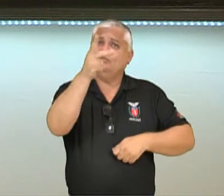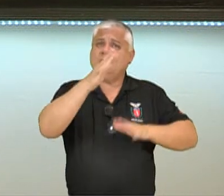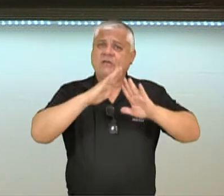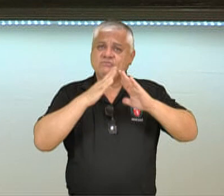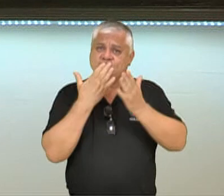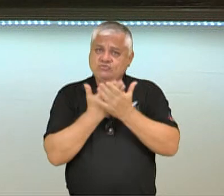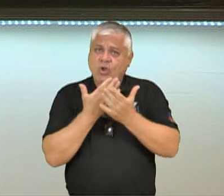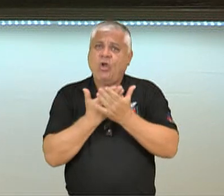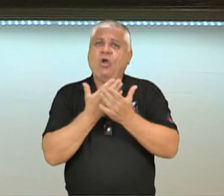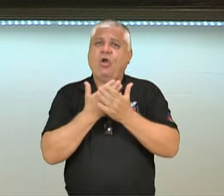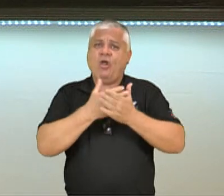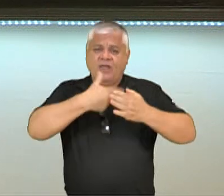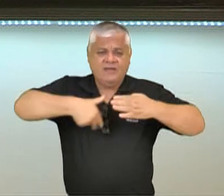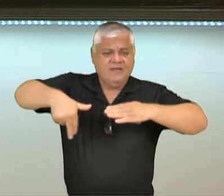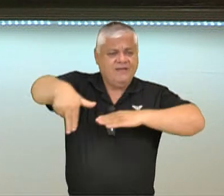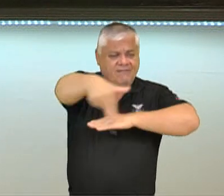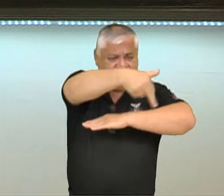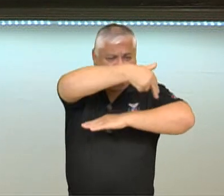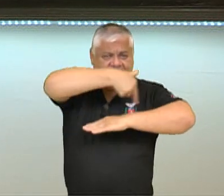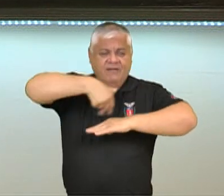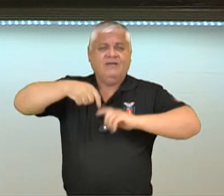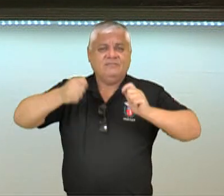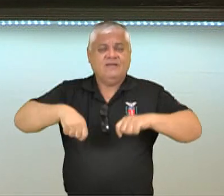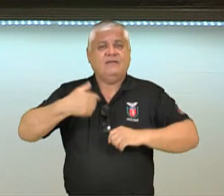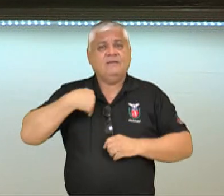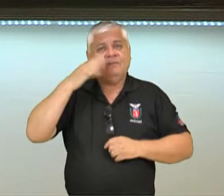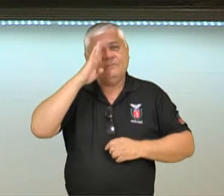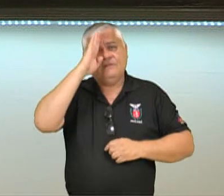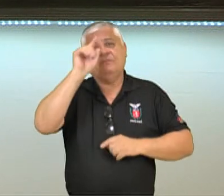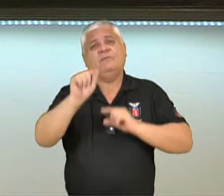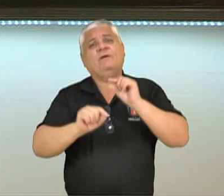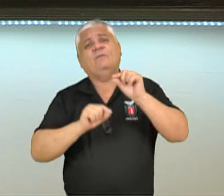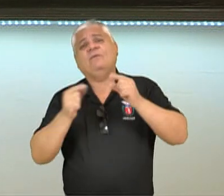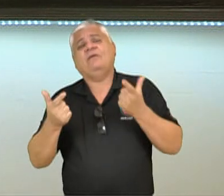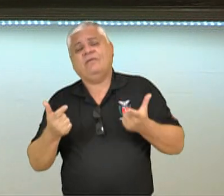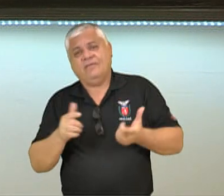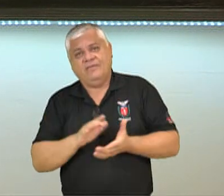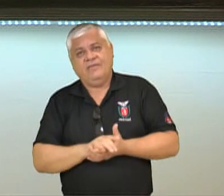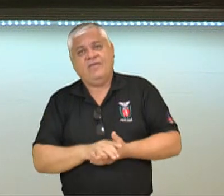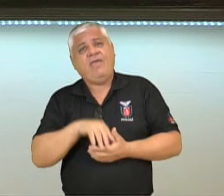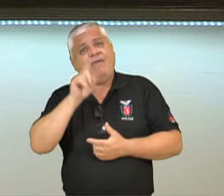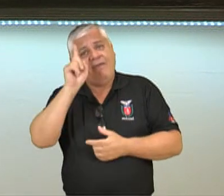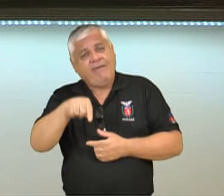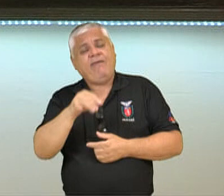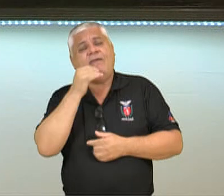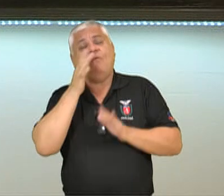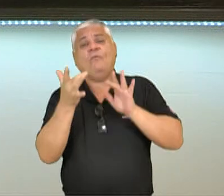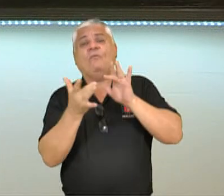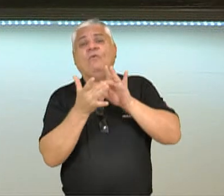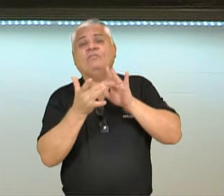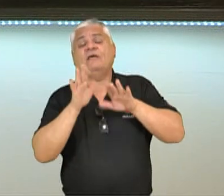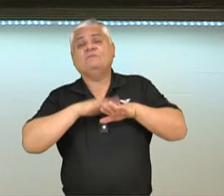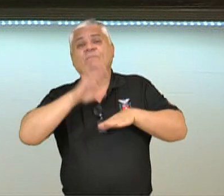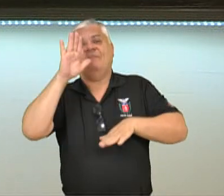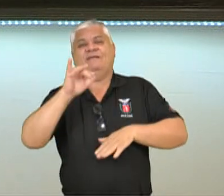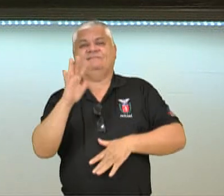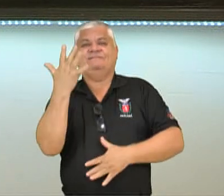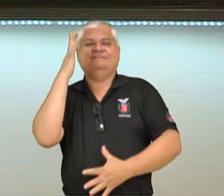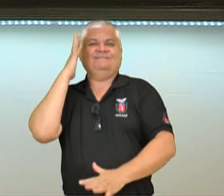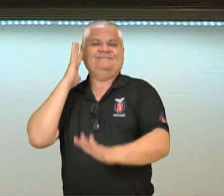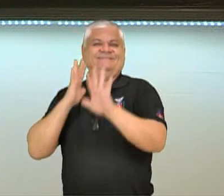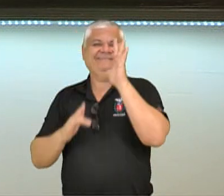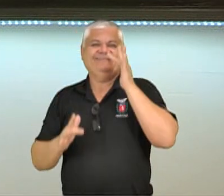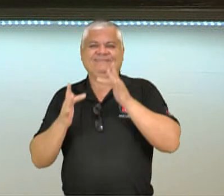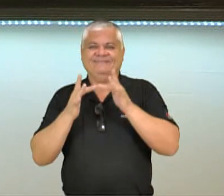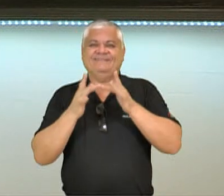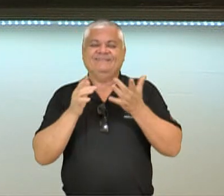escola, tá? A ideia principal, né, ou uma das ideias, seria esse contato maior com a natureza. Claro que